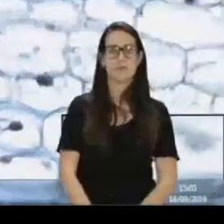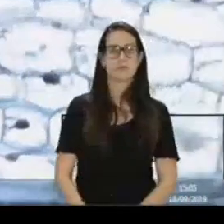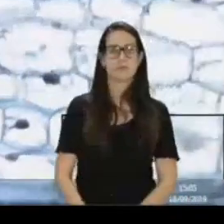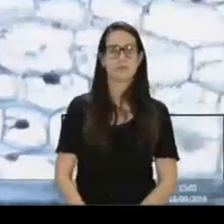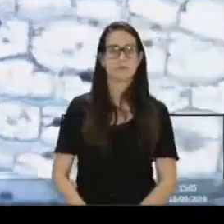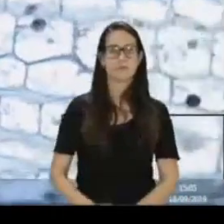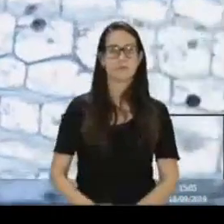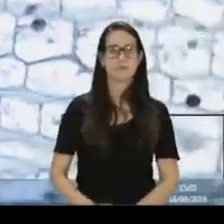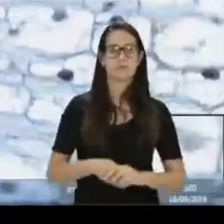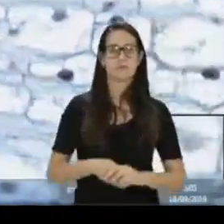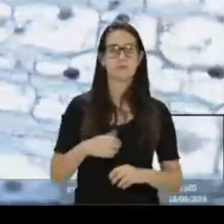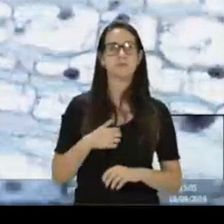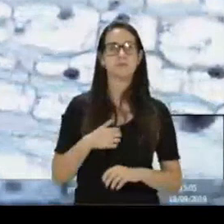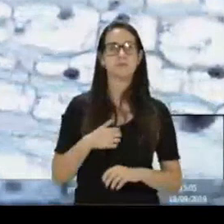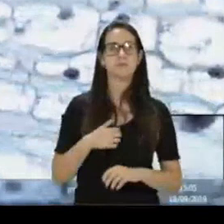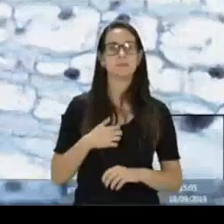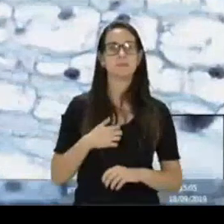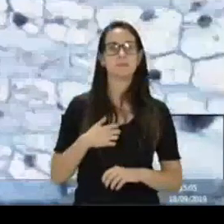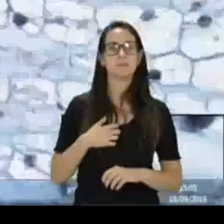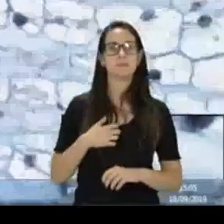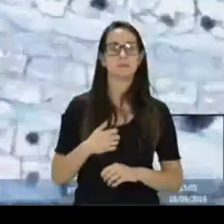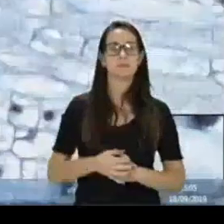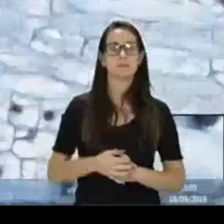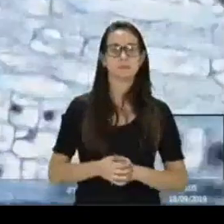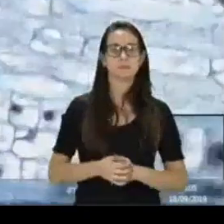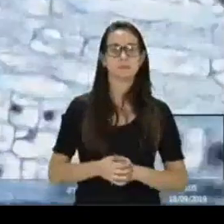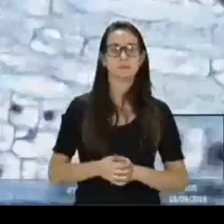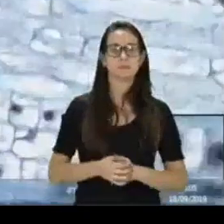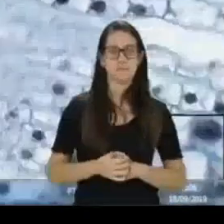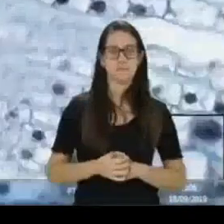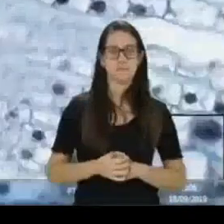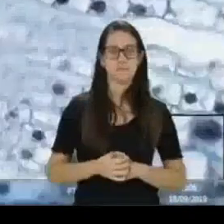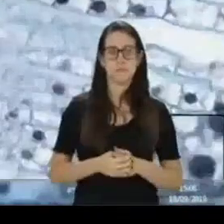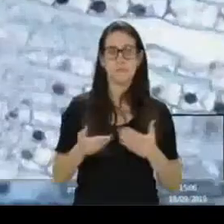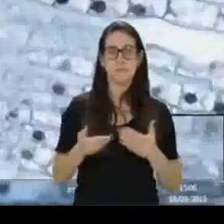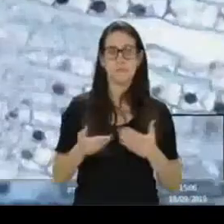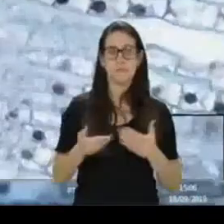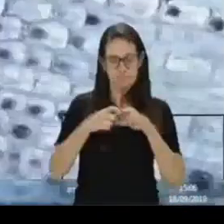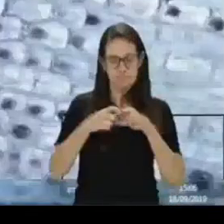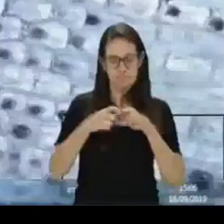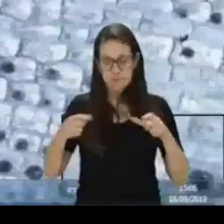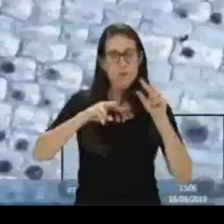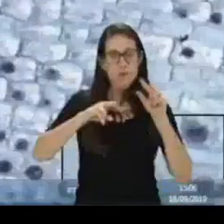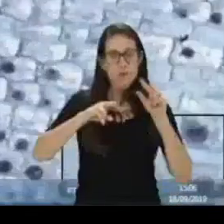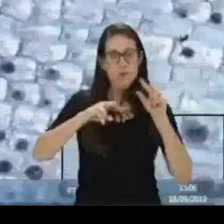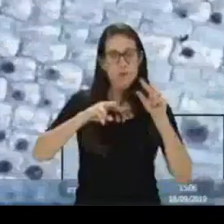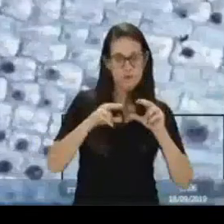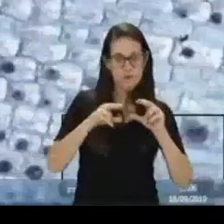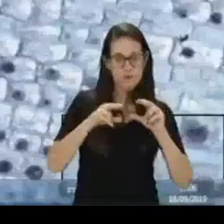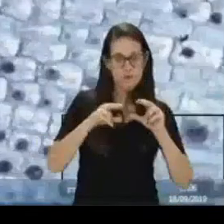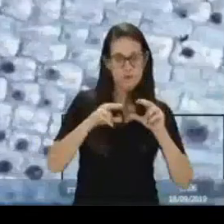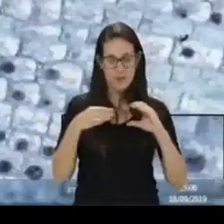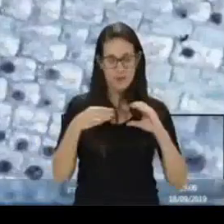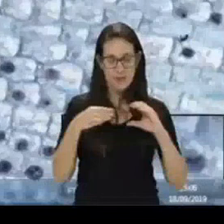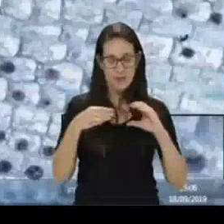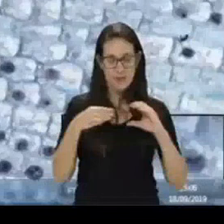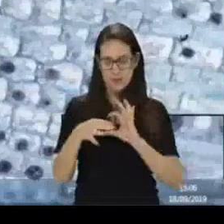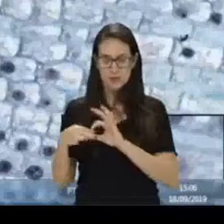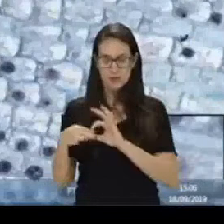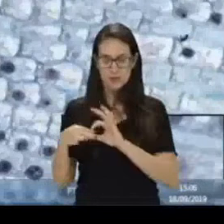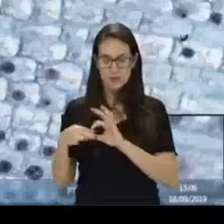mais para as pontas da raiz, para vocês terem uma observação, então, dessa união, então, desse formato